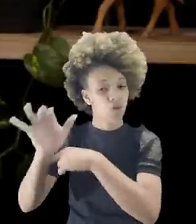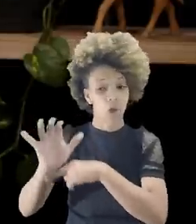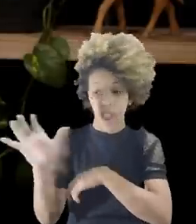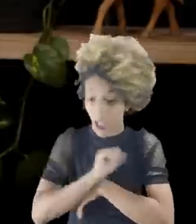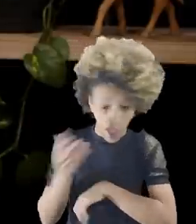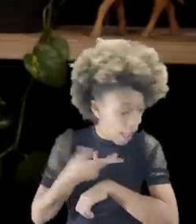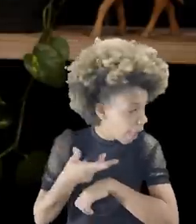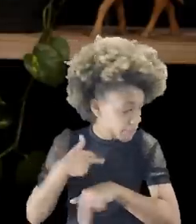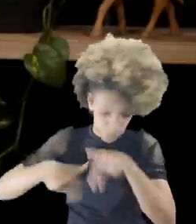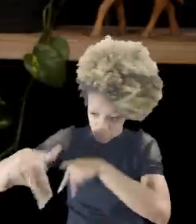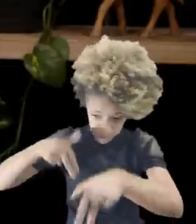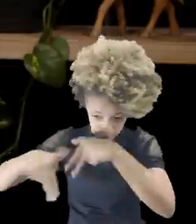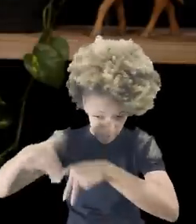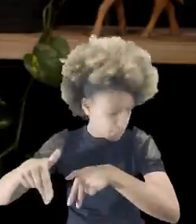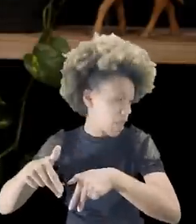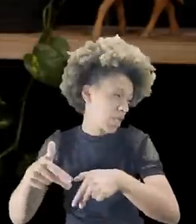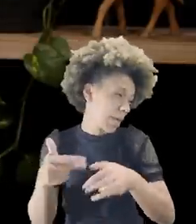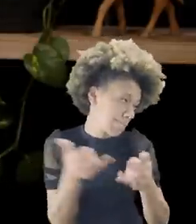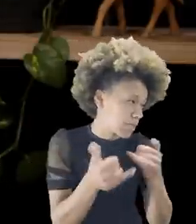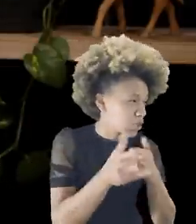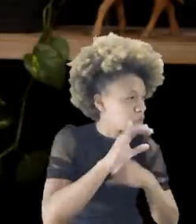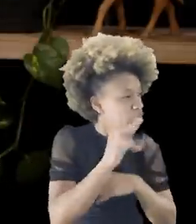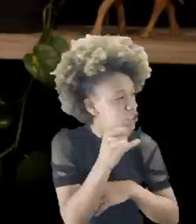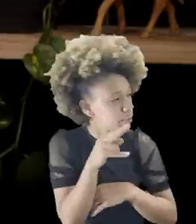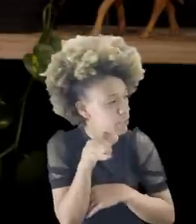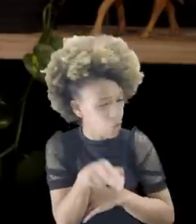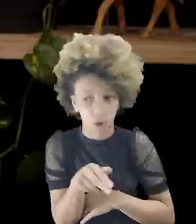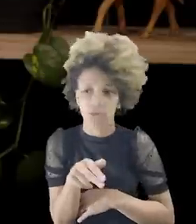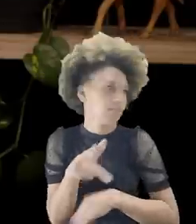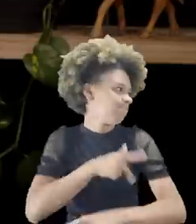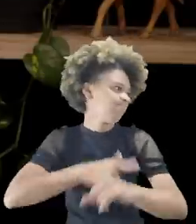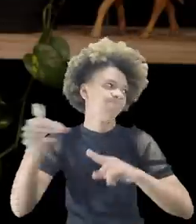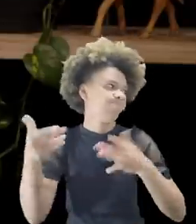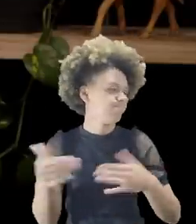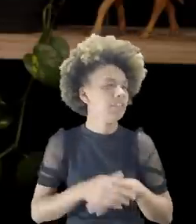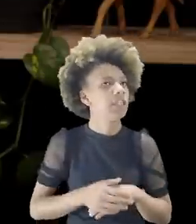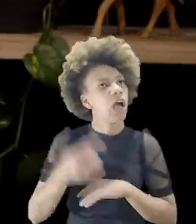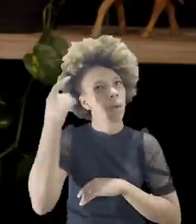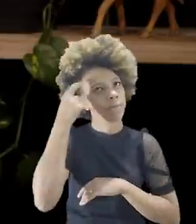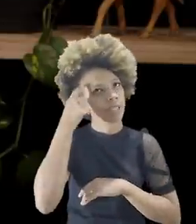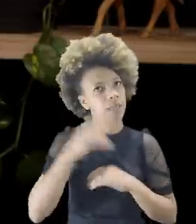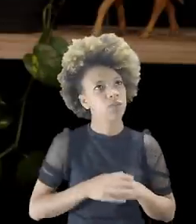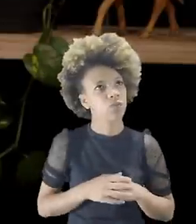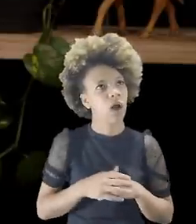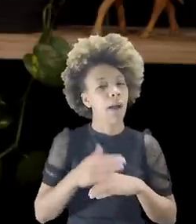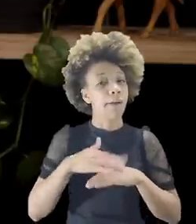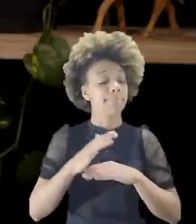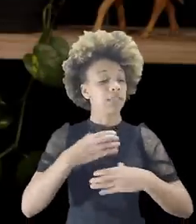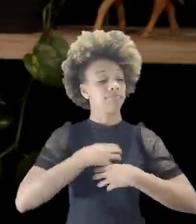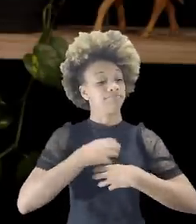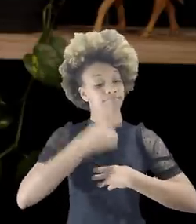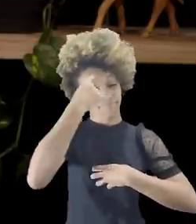jogo mais rápido o padrão de jogo da Champions League esse cara vai voar no Brasil não deu outro né então é um pensamento é mais